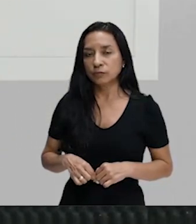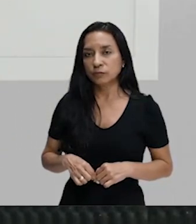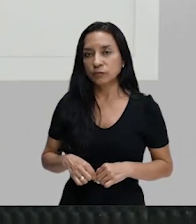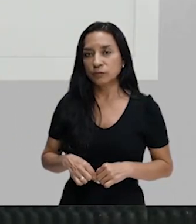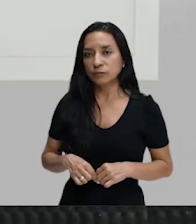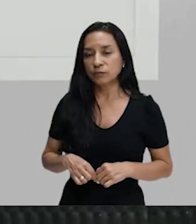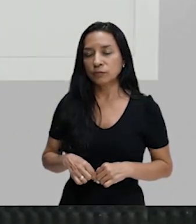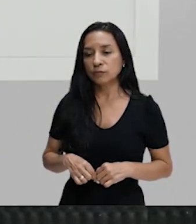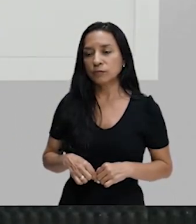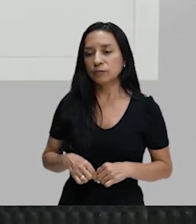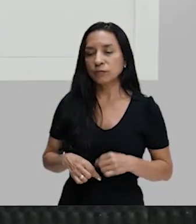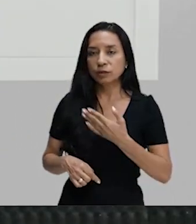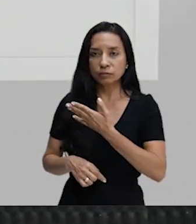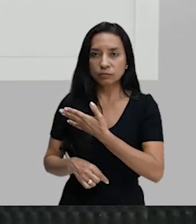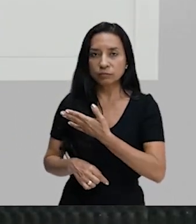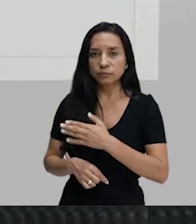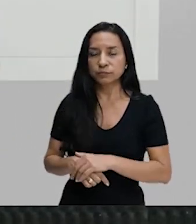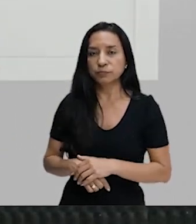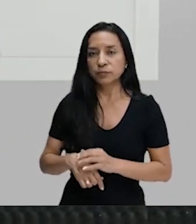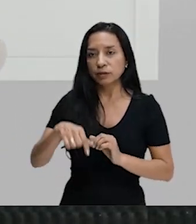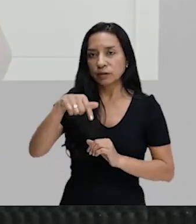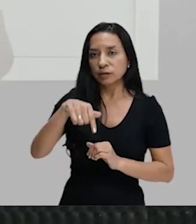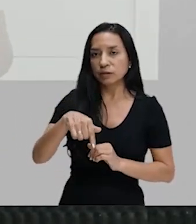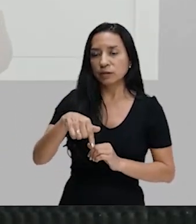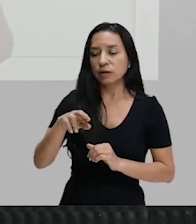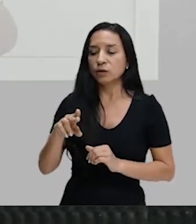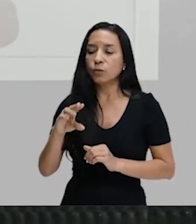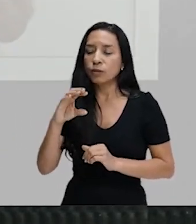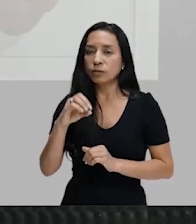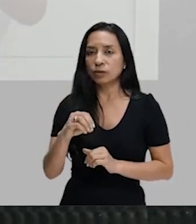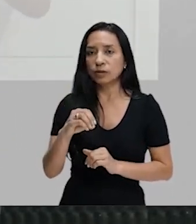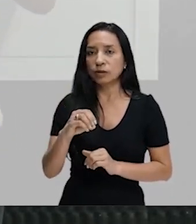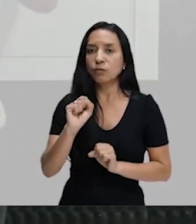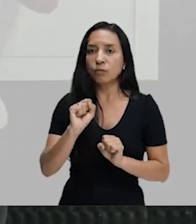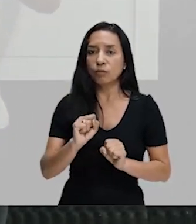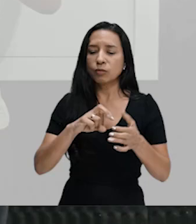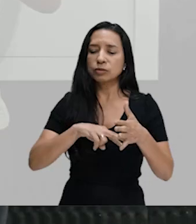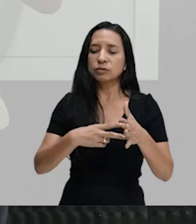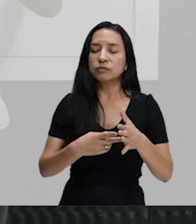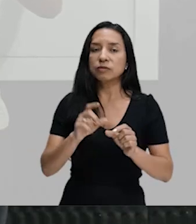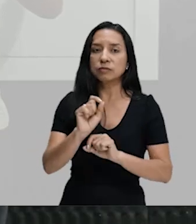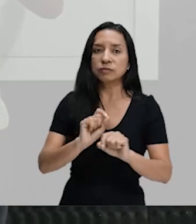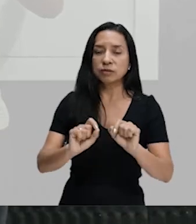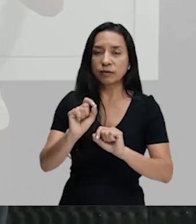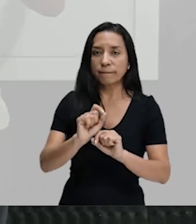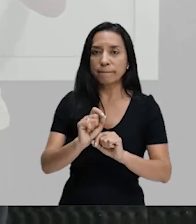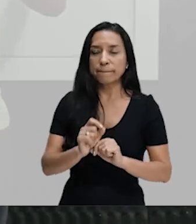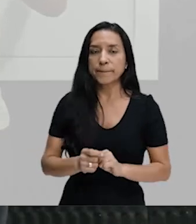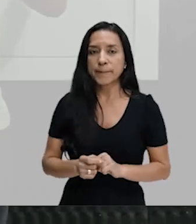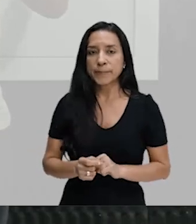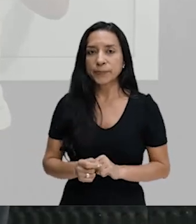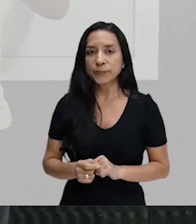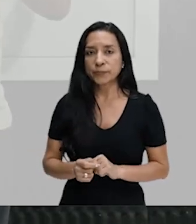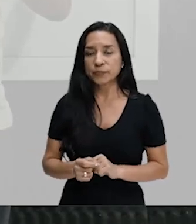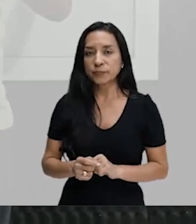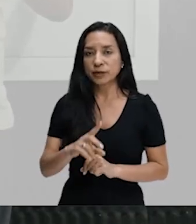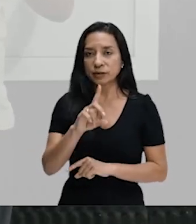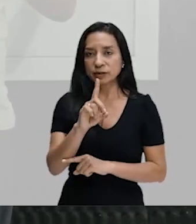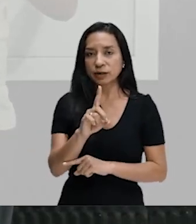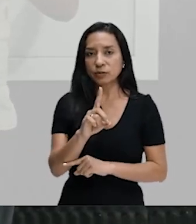zero, ok? Então nós podemos dizer o seguinte, ó, que a variação da energia